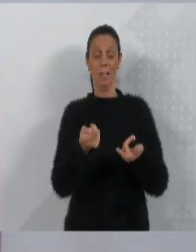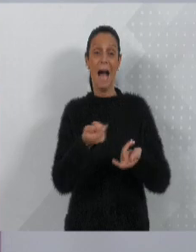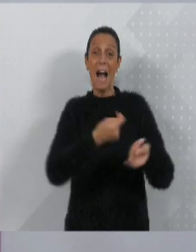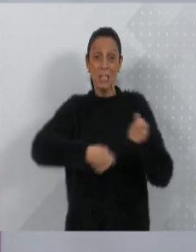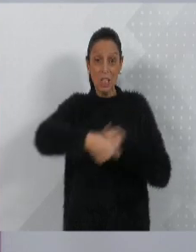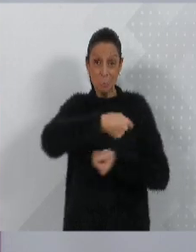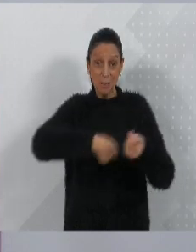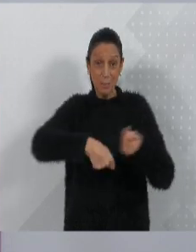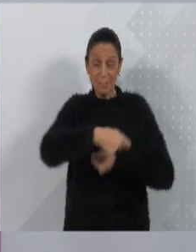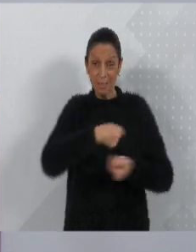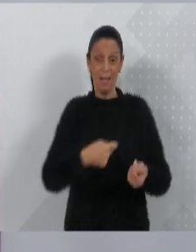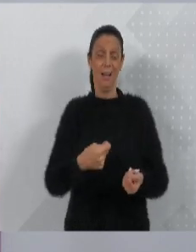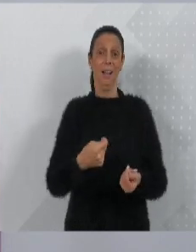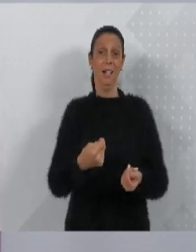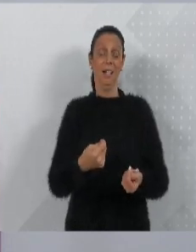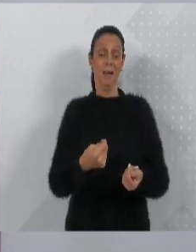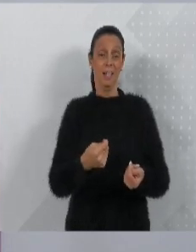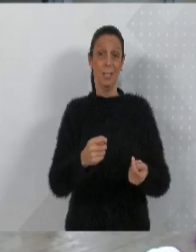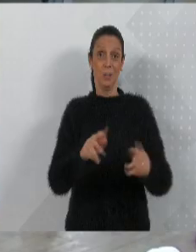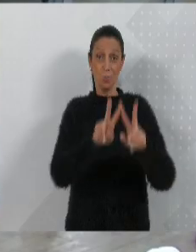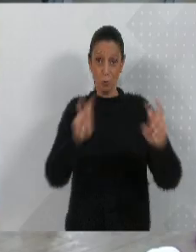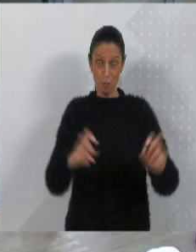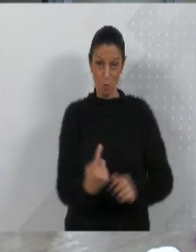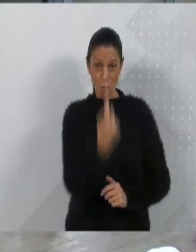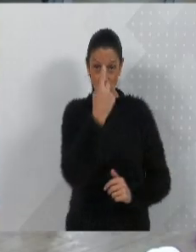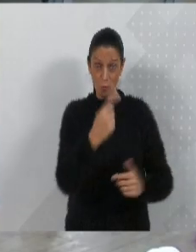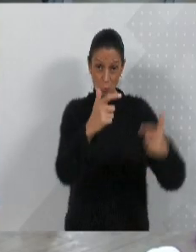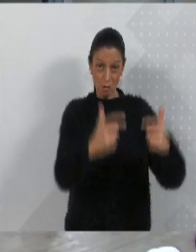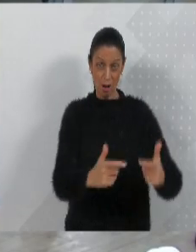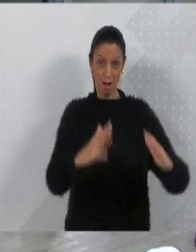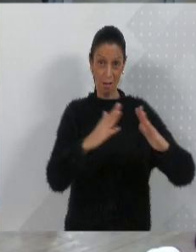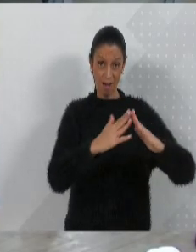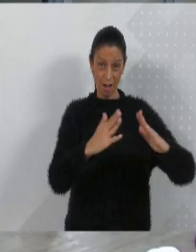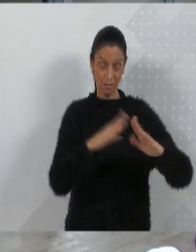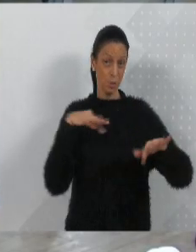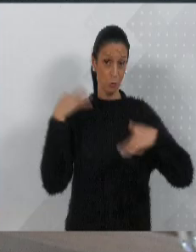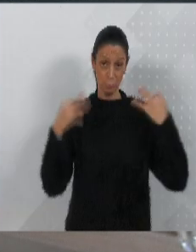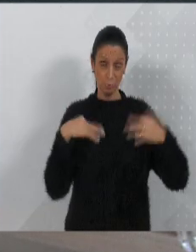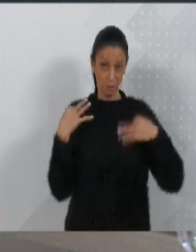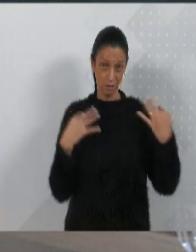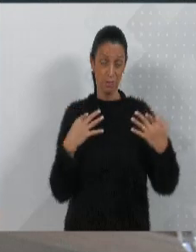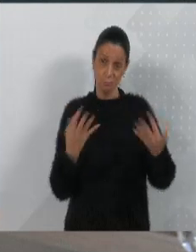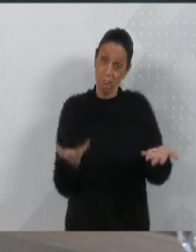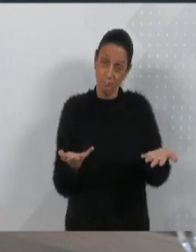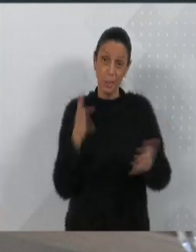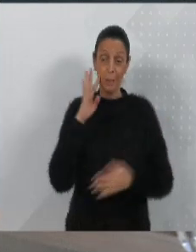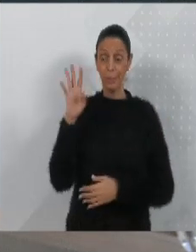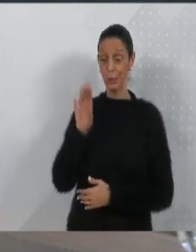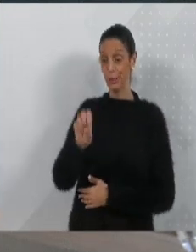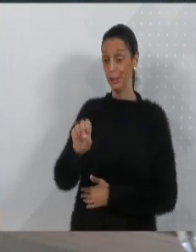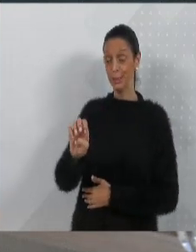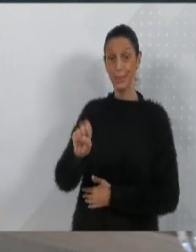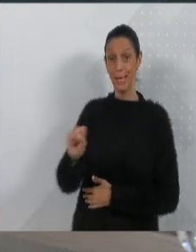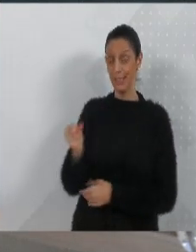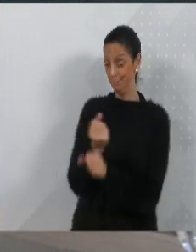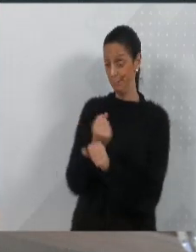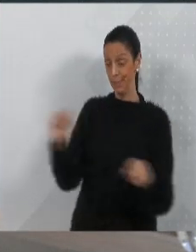conselho da parte com autorização do vador ouo Vereador Tuca Vereador alemão cumprimento pela sua